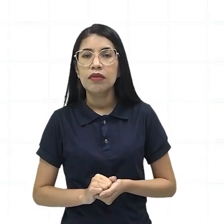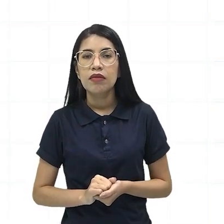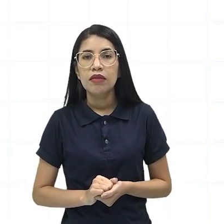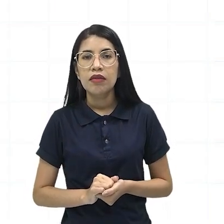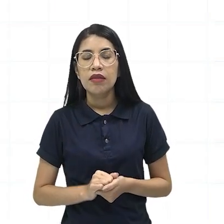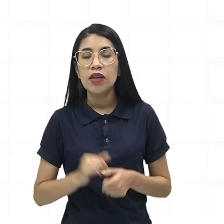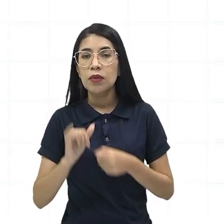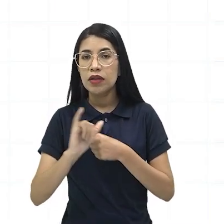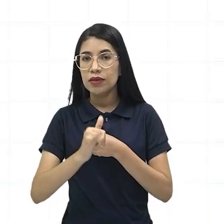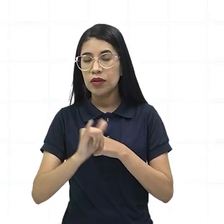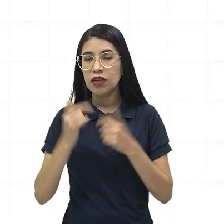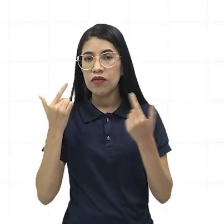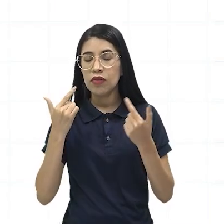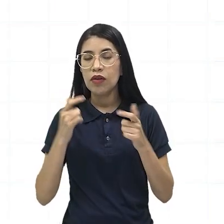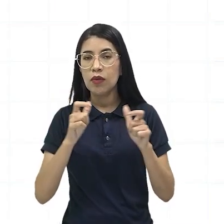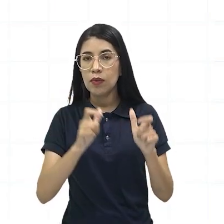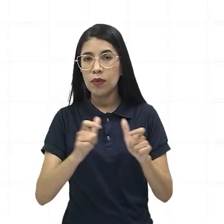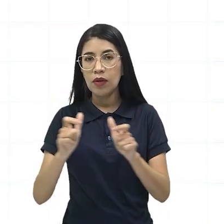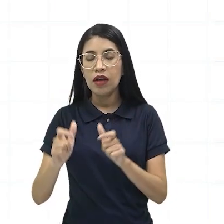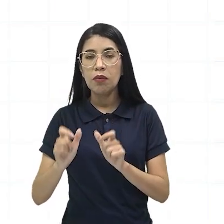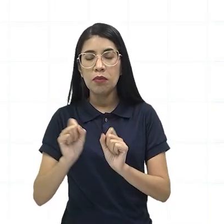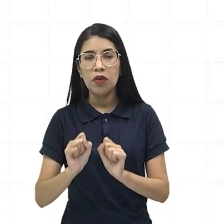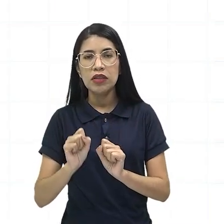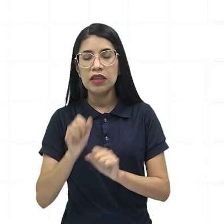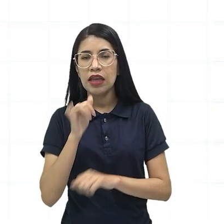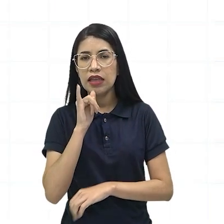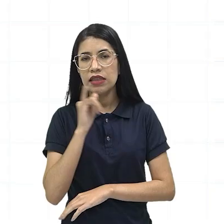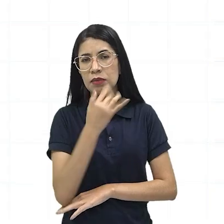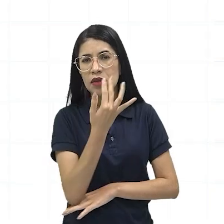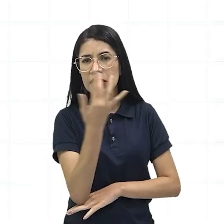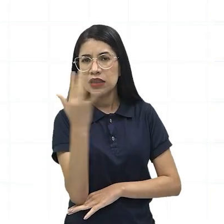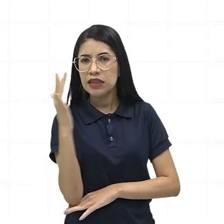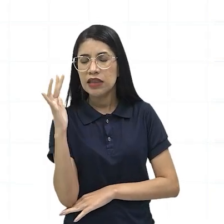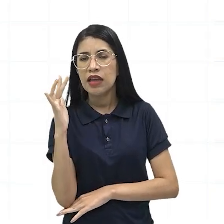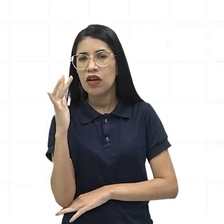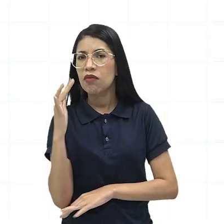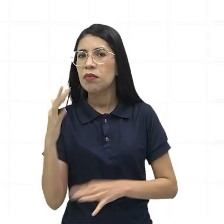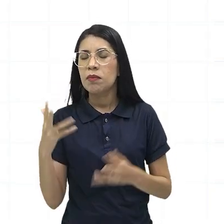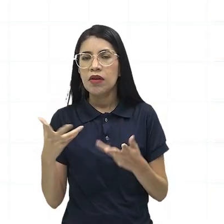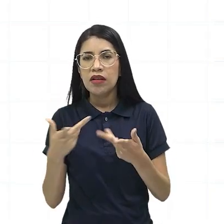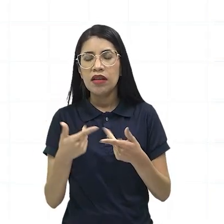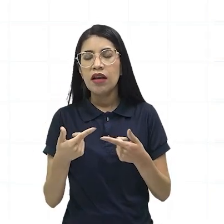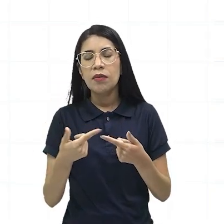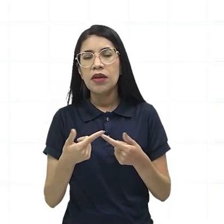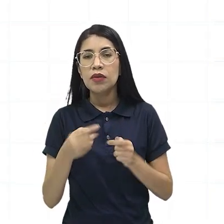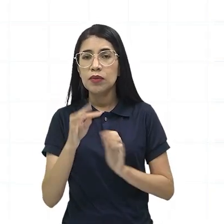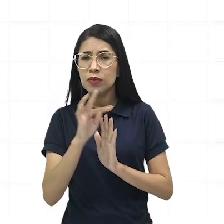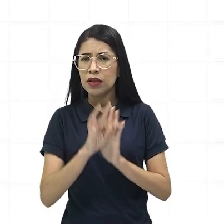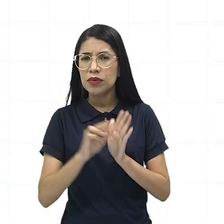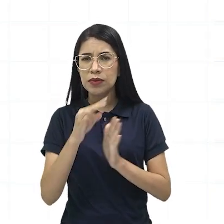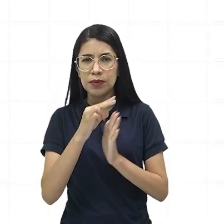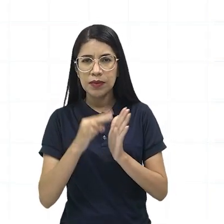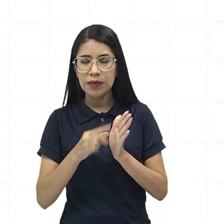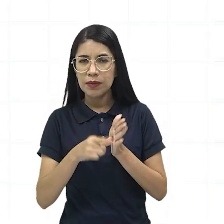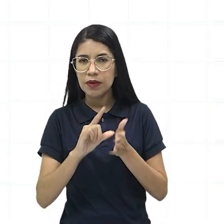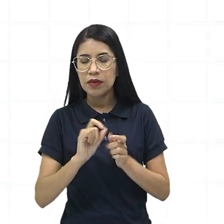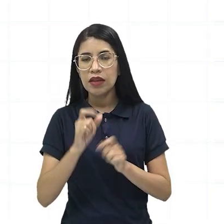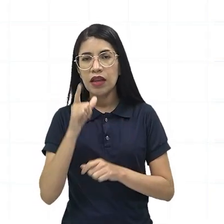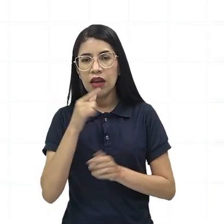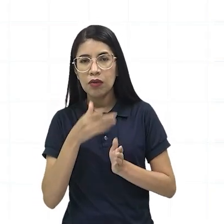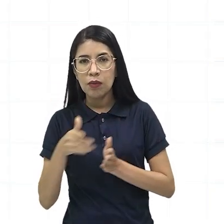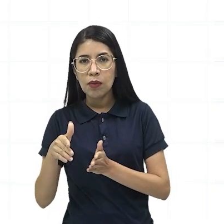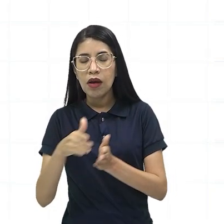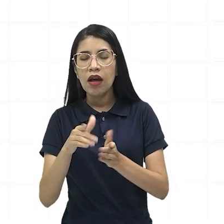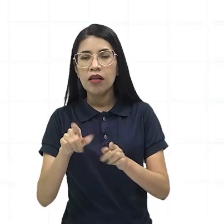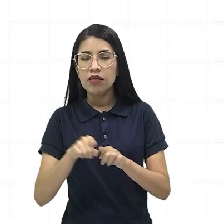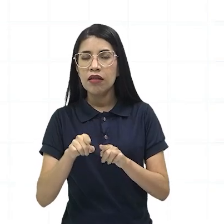crônicas de aventura, os cenários podem ser selvas exuberantes, se a gente está pensando aqui então no texto que nós lemos, mares